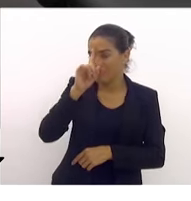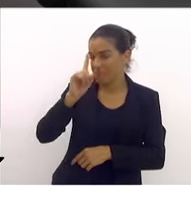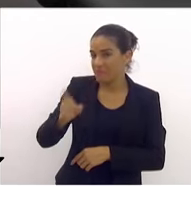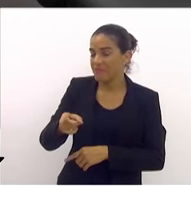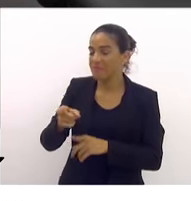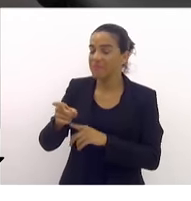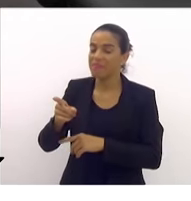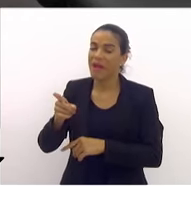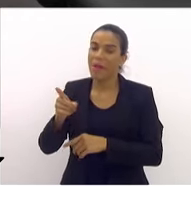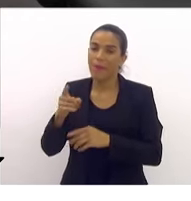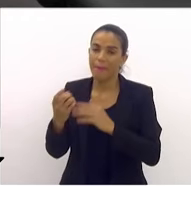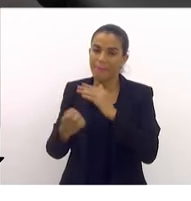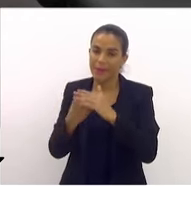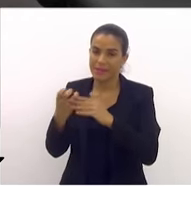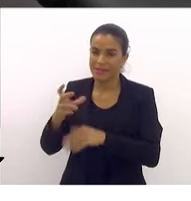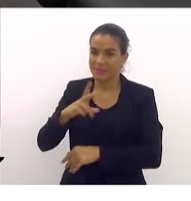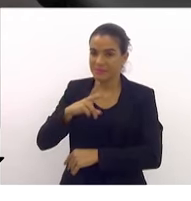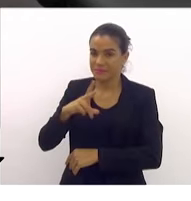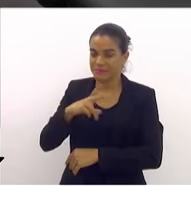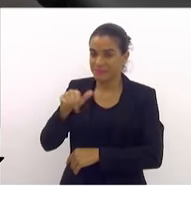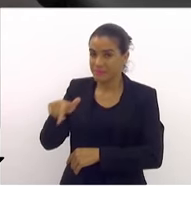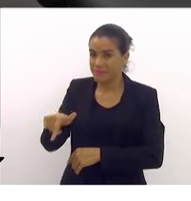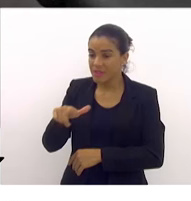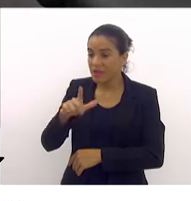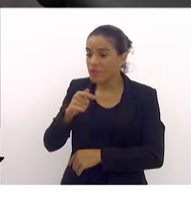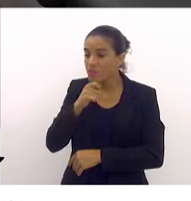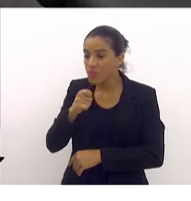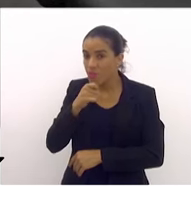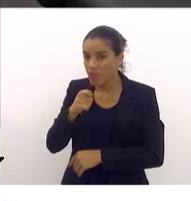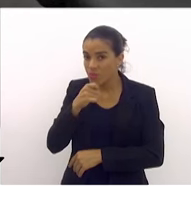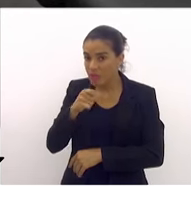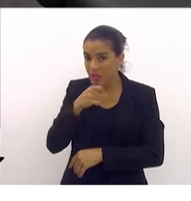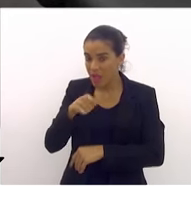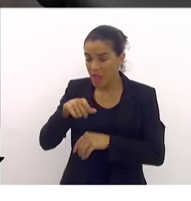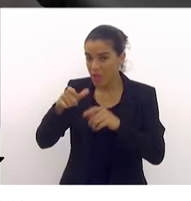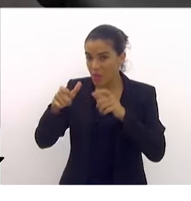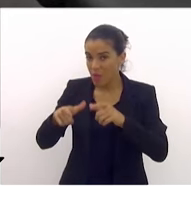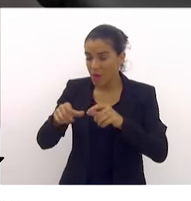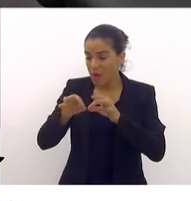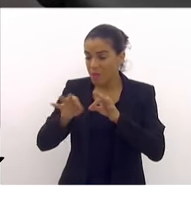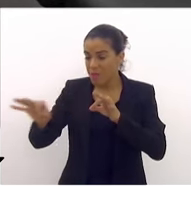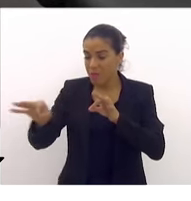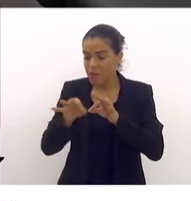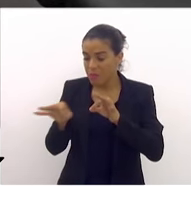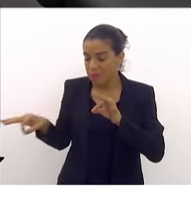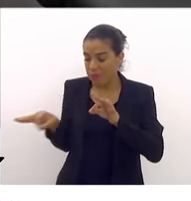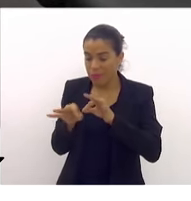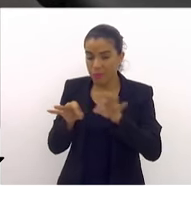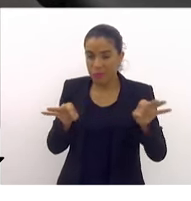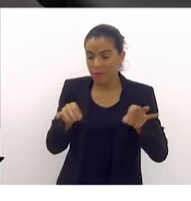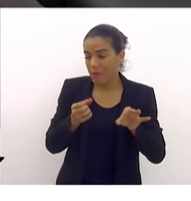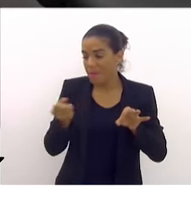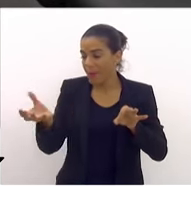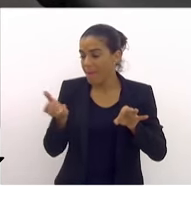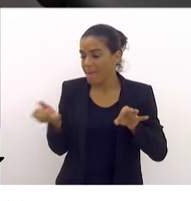organização privada, se você não tiver essa rede de distribuição, eu te multo.